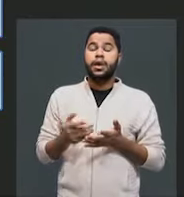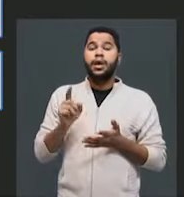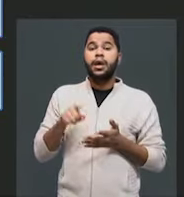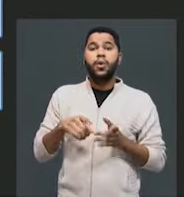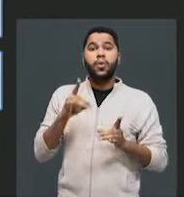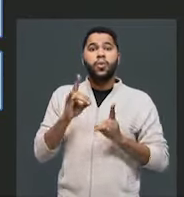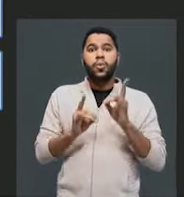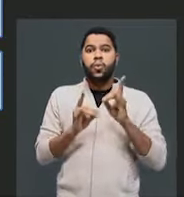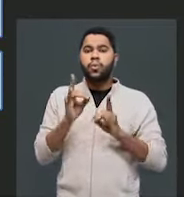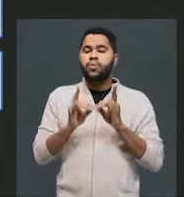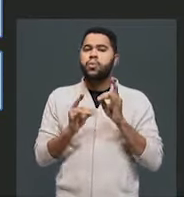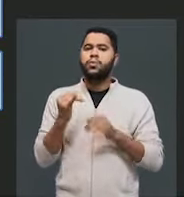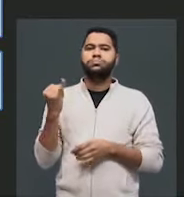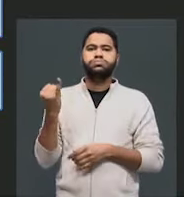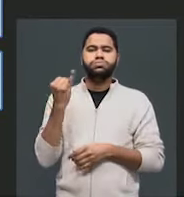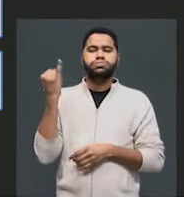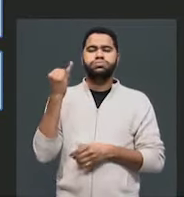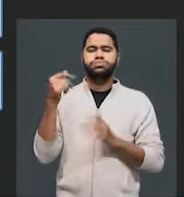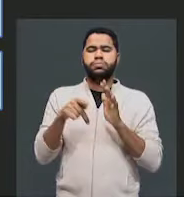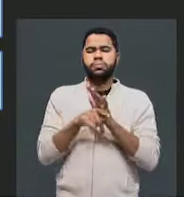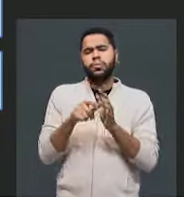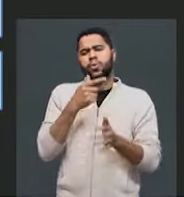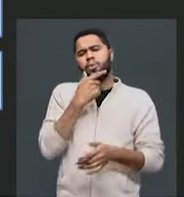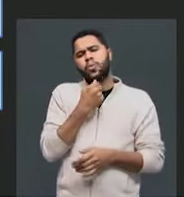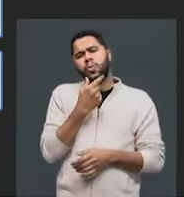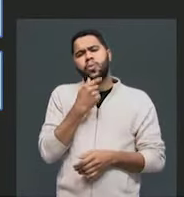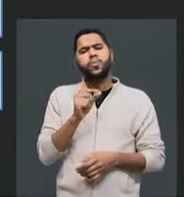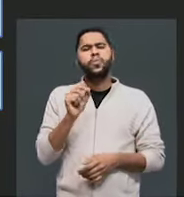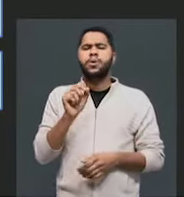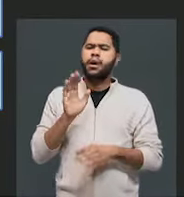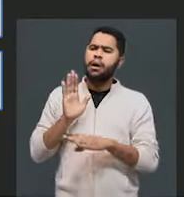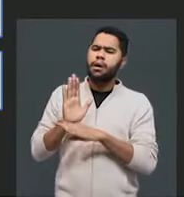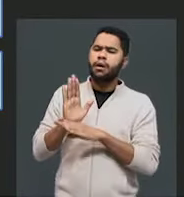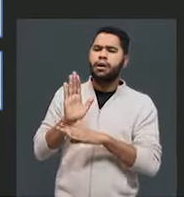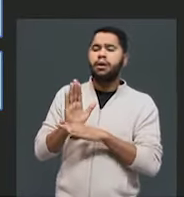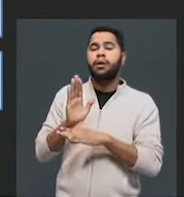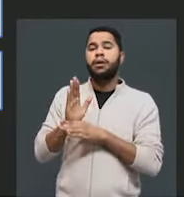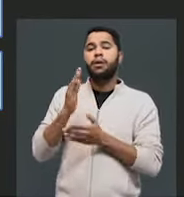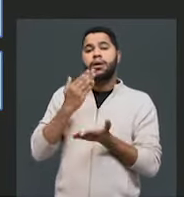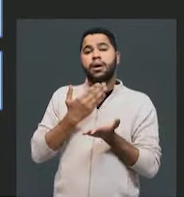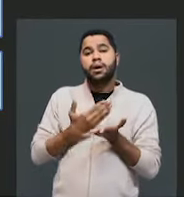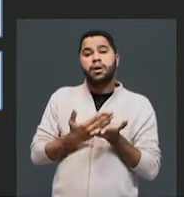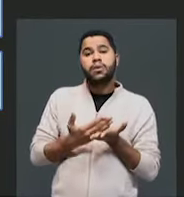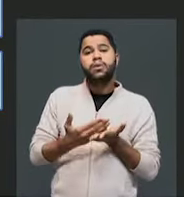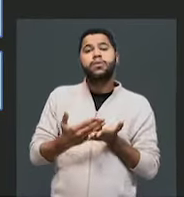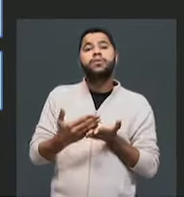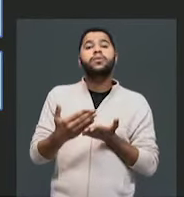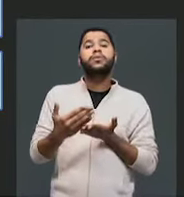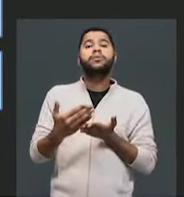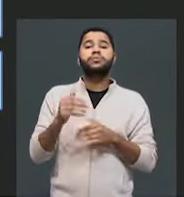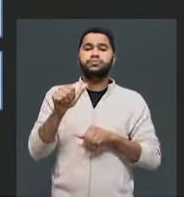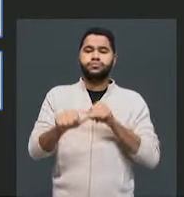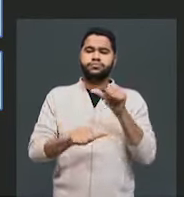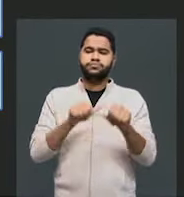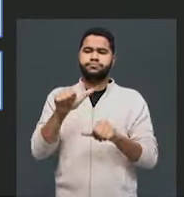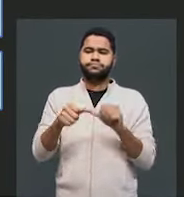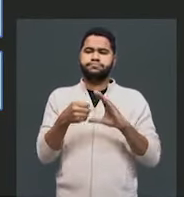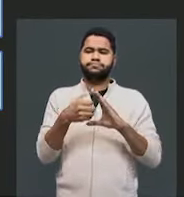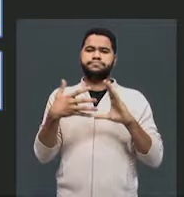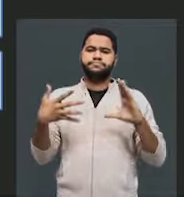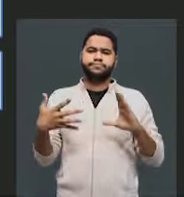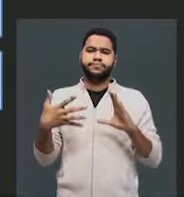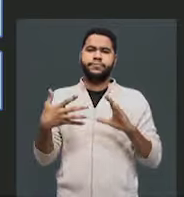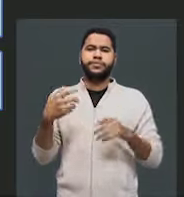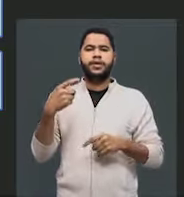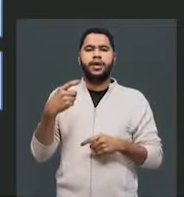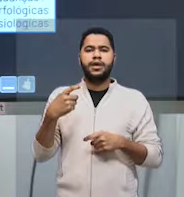hormônio importantíssimo masculino que vai aí ajudar a começar com as mudanças nas características